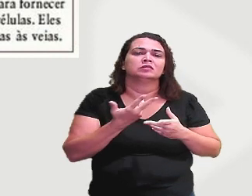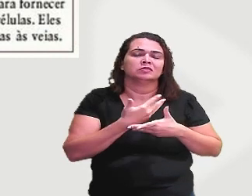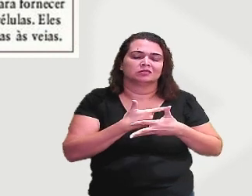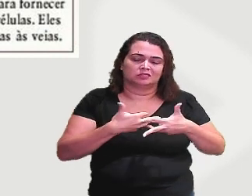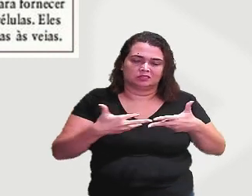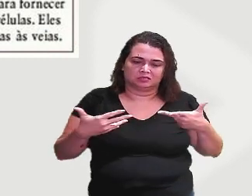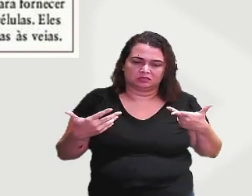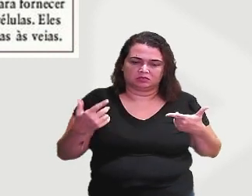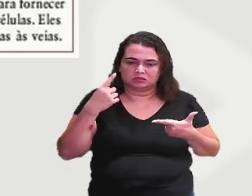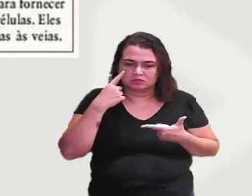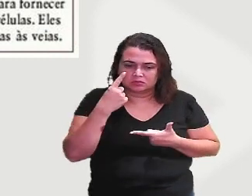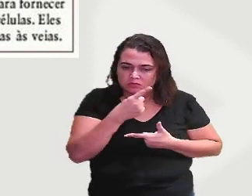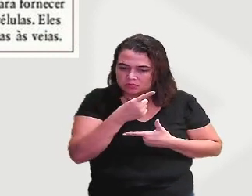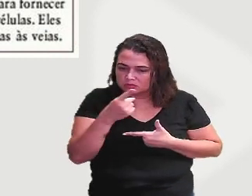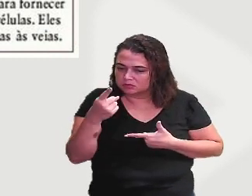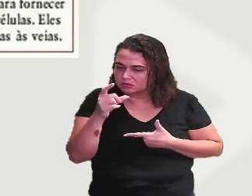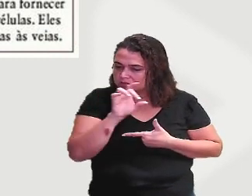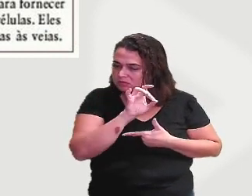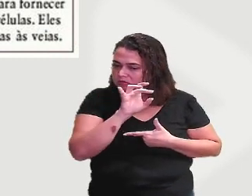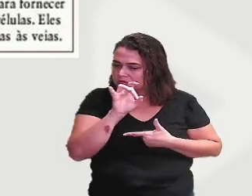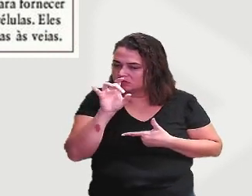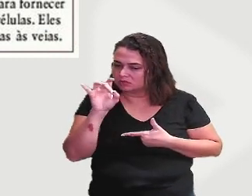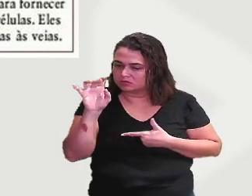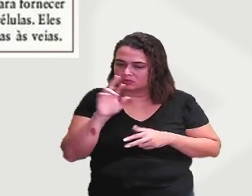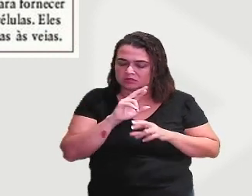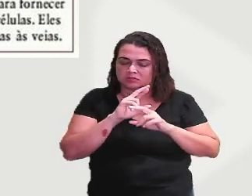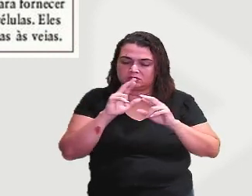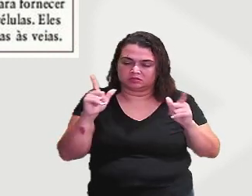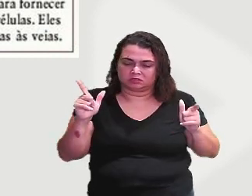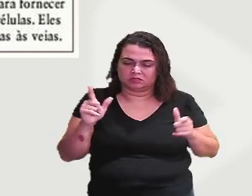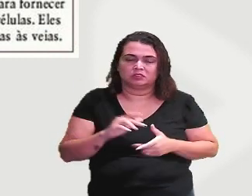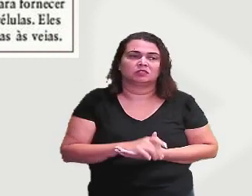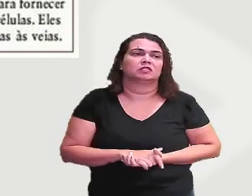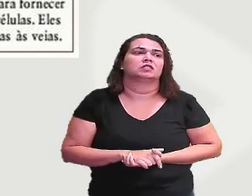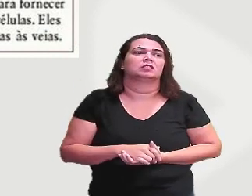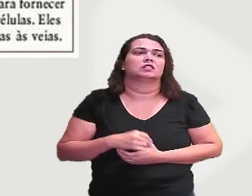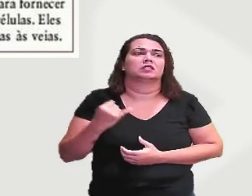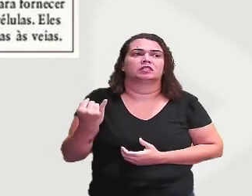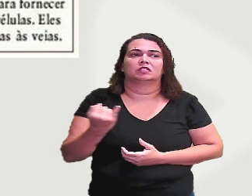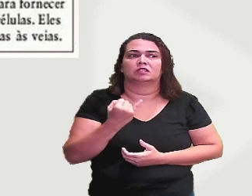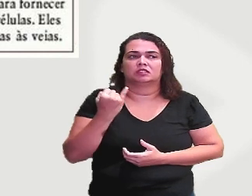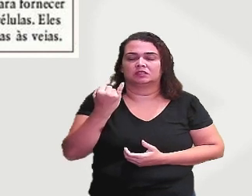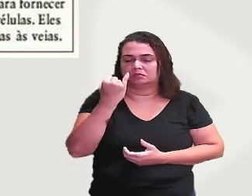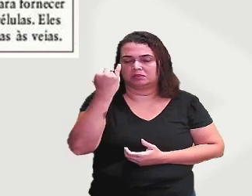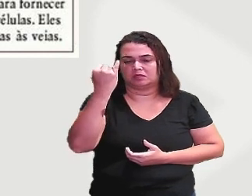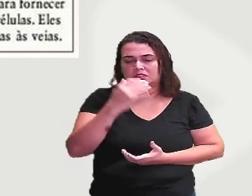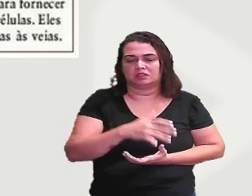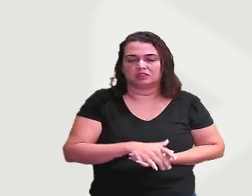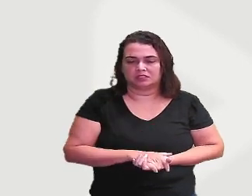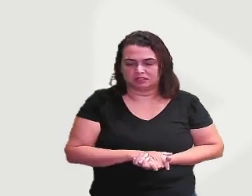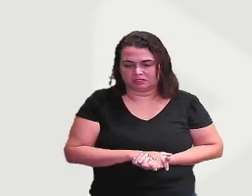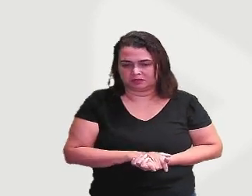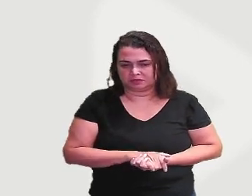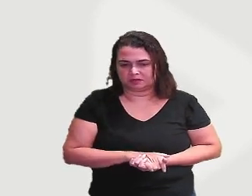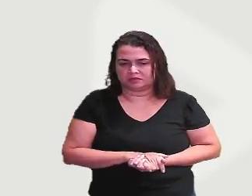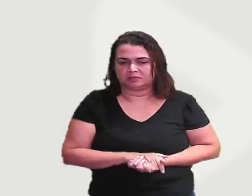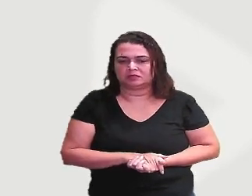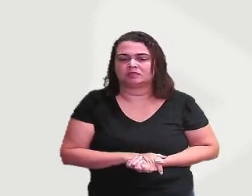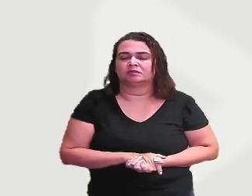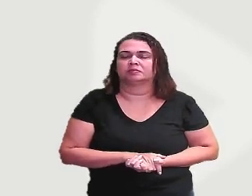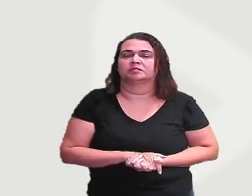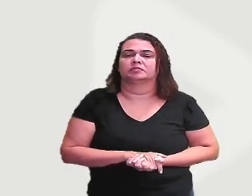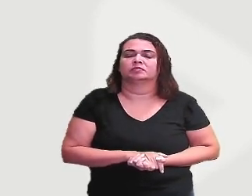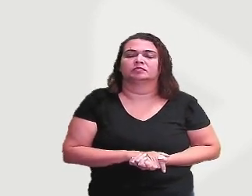diferença entre cada um desses vasos sanguíneos importantíssimos dentro aí do contexto do nosso